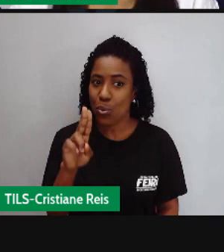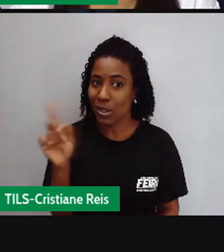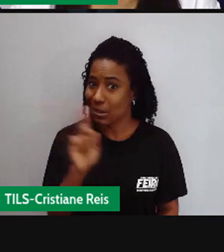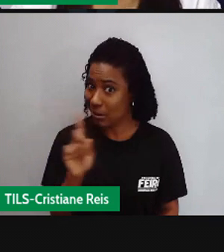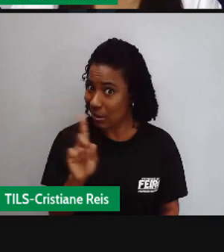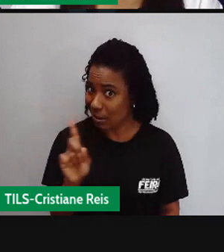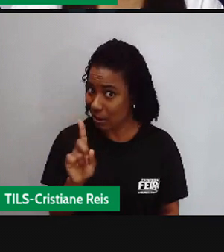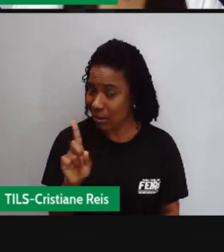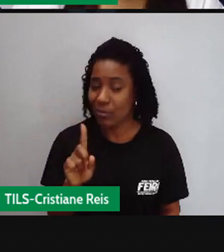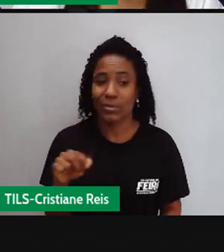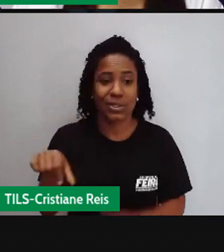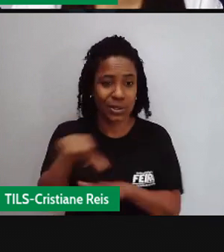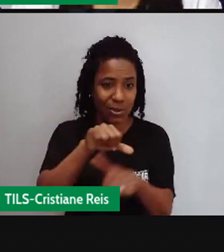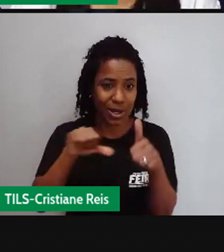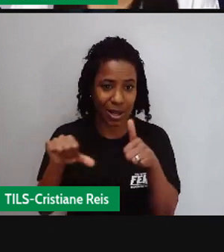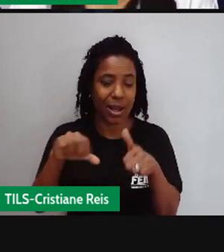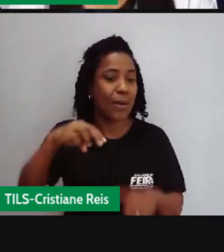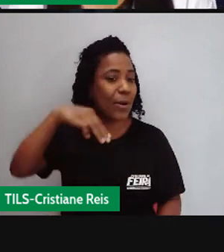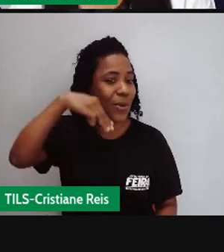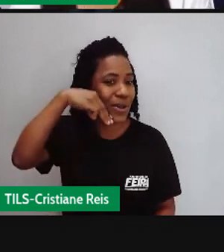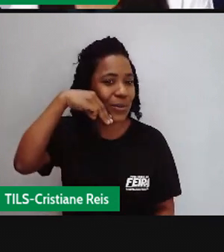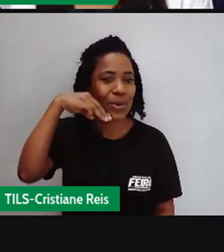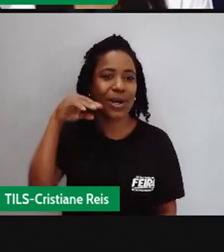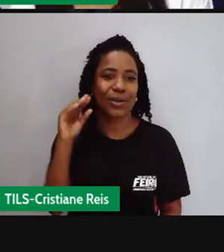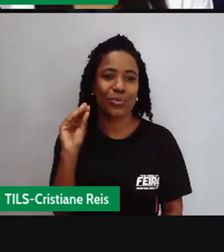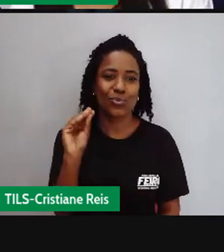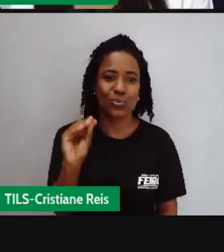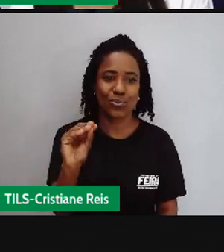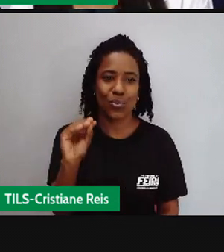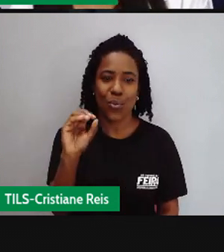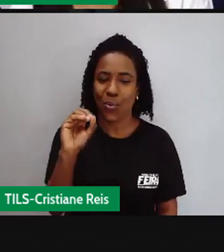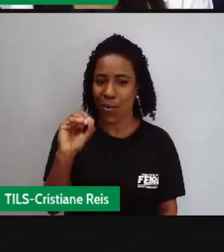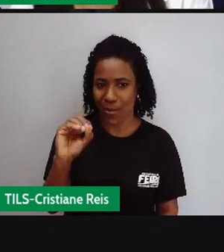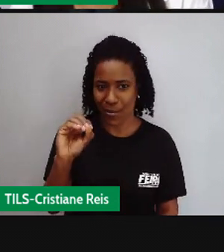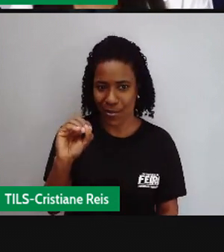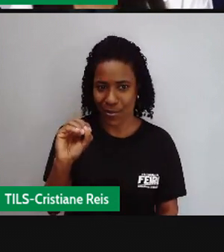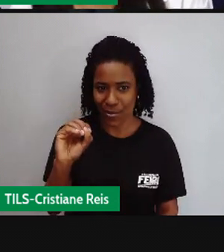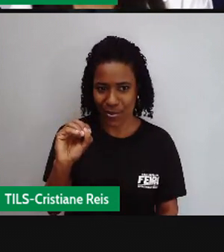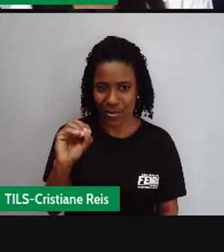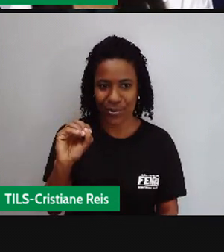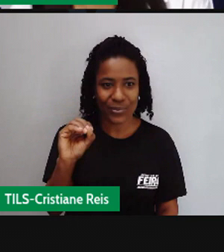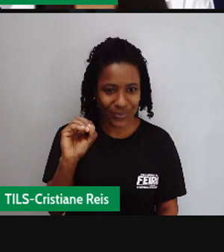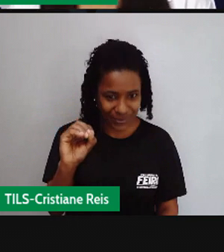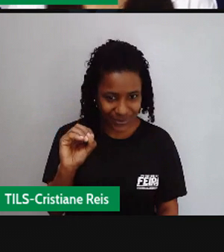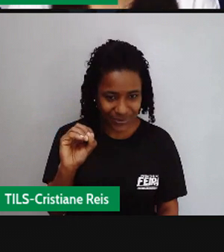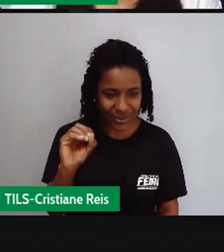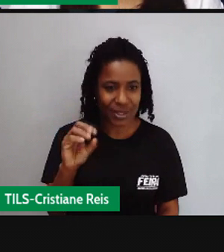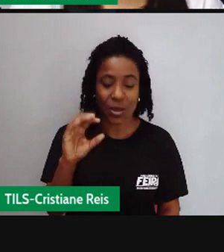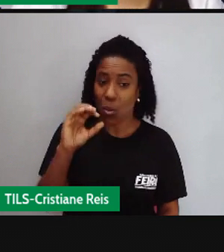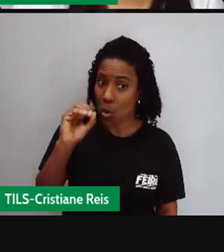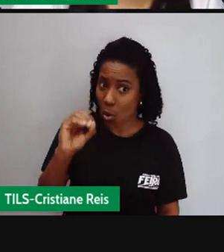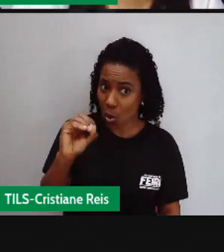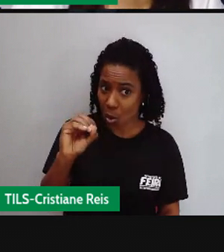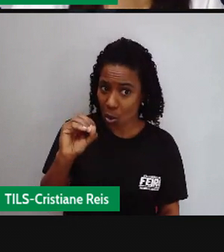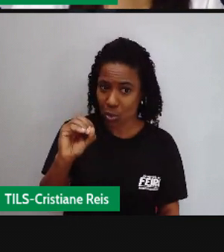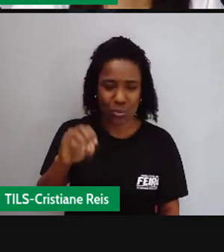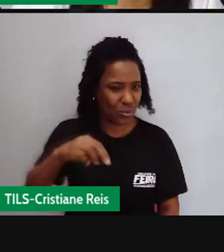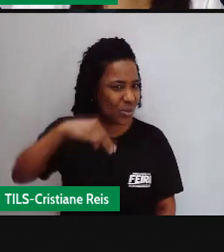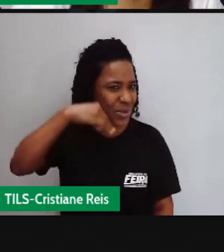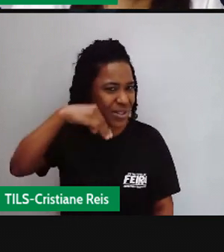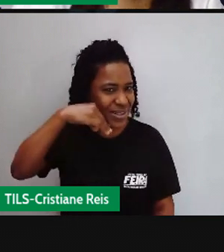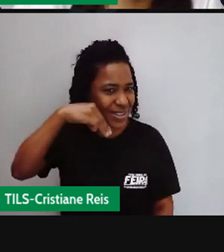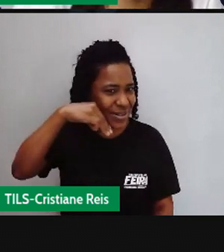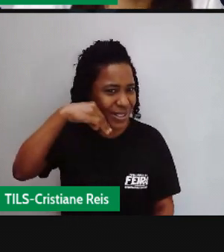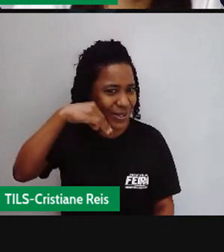é preciso lembrar que nem todas as palavras terminadas em O estão no masculino, nem todas as palavras